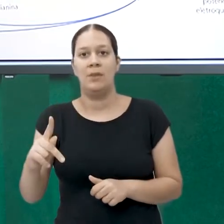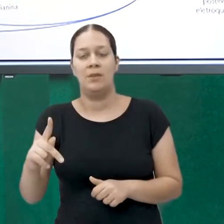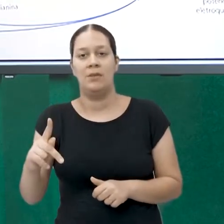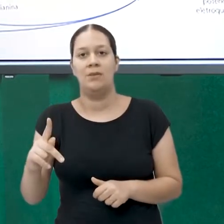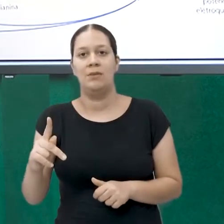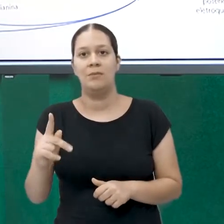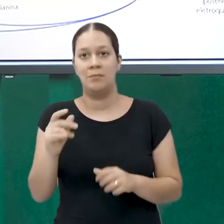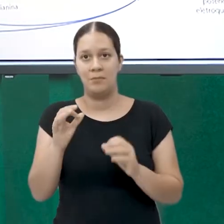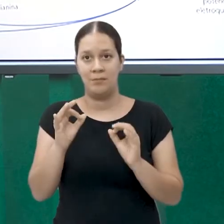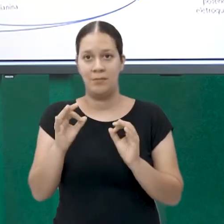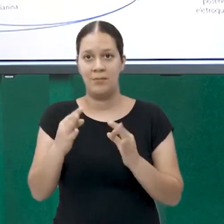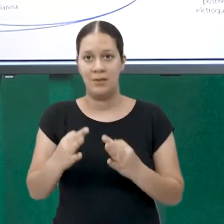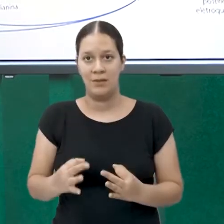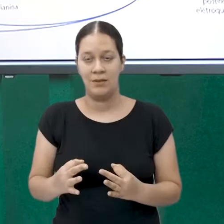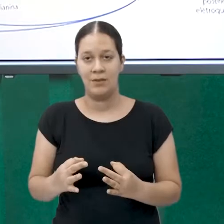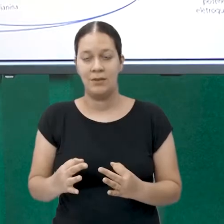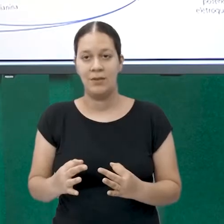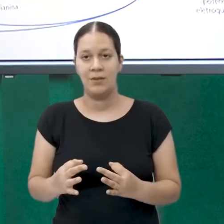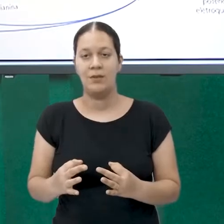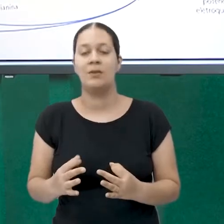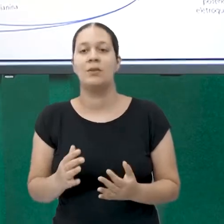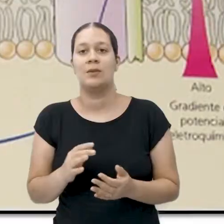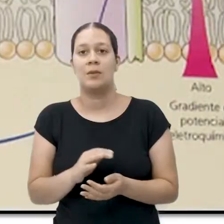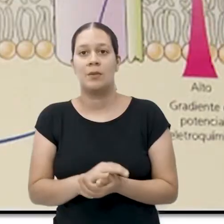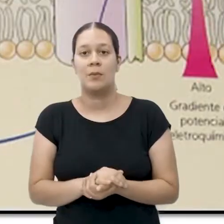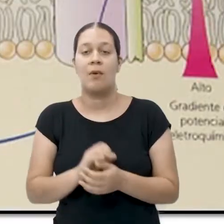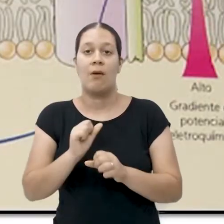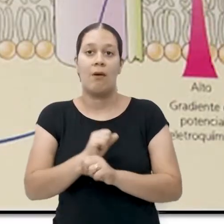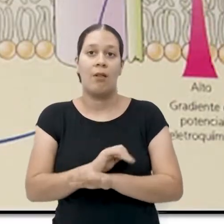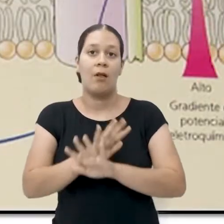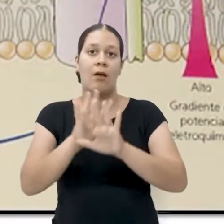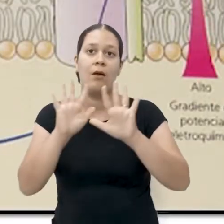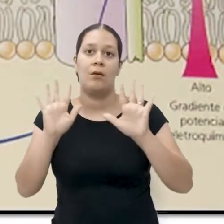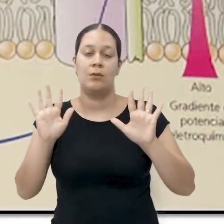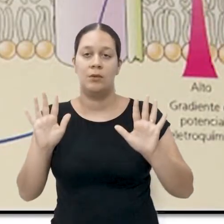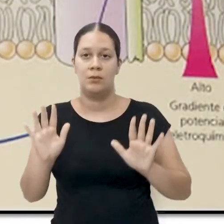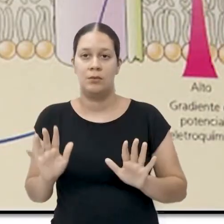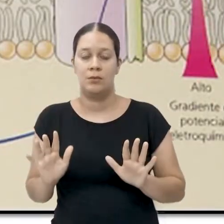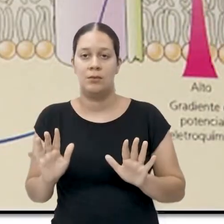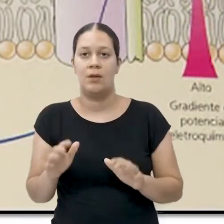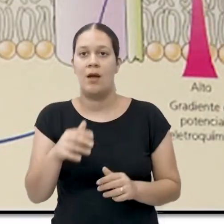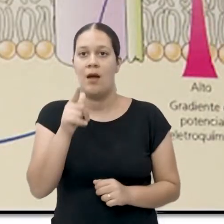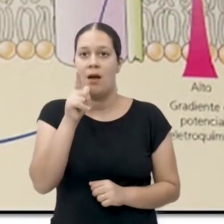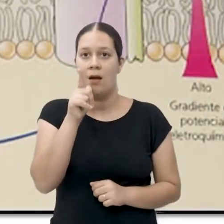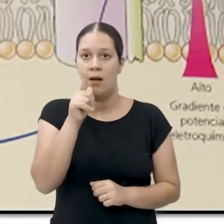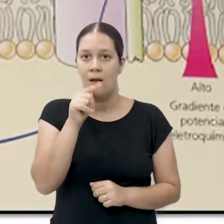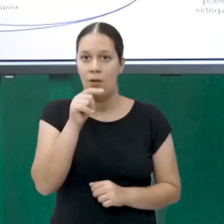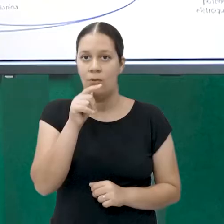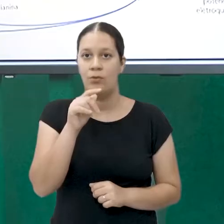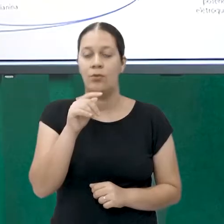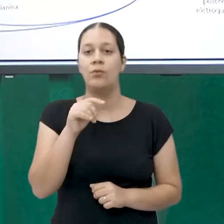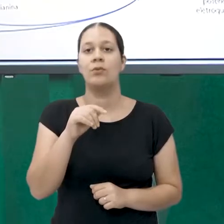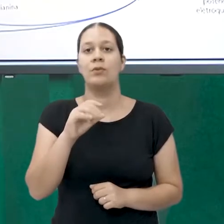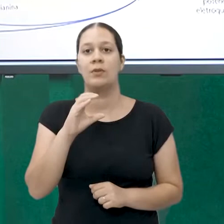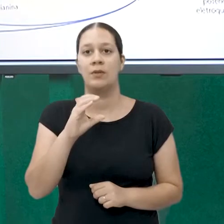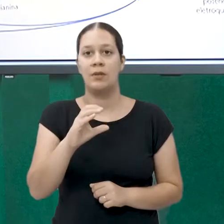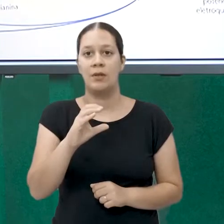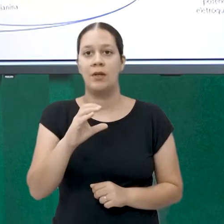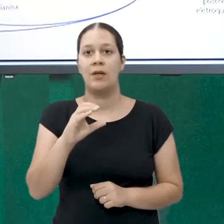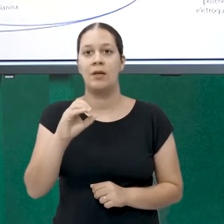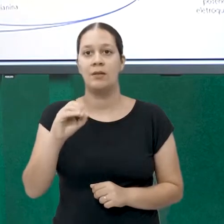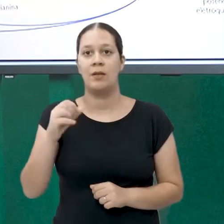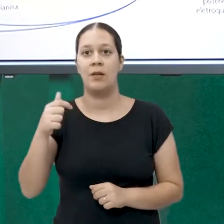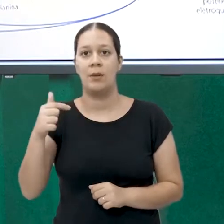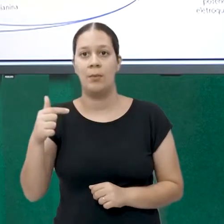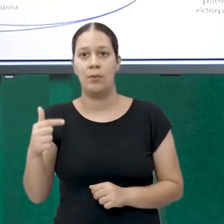ATP. Beleza? Essa é a fase clara. Basicamente isso. Água, gás